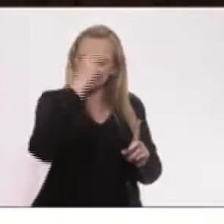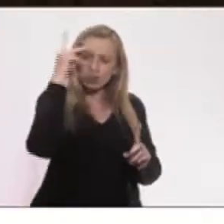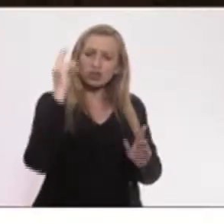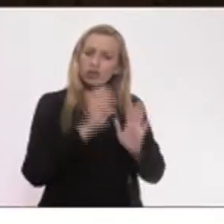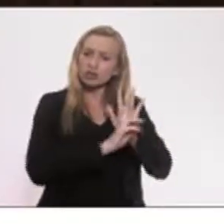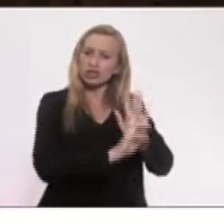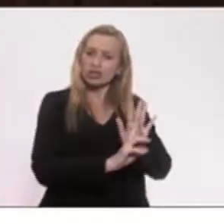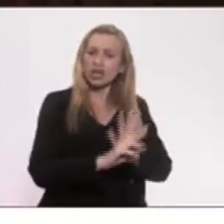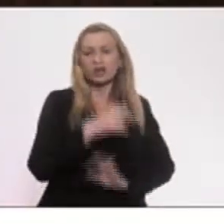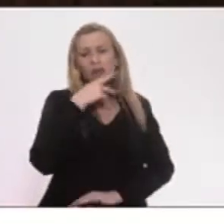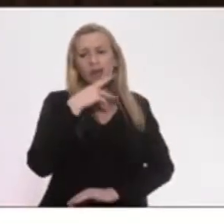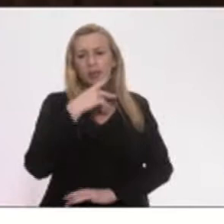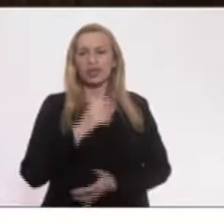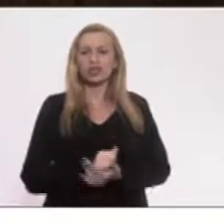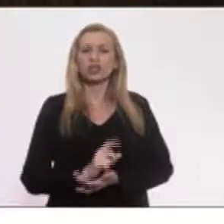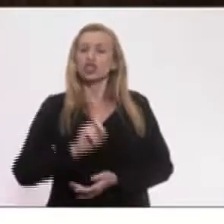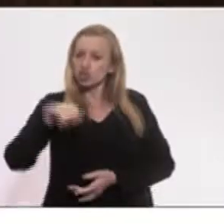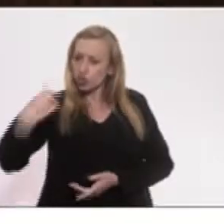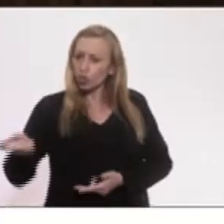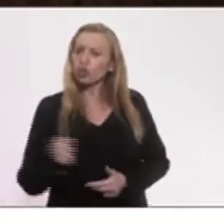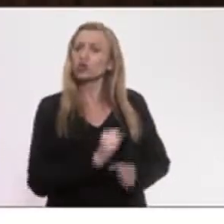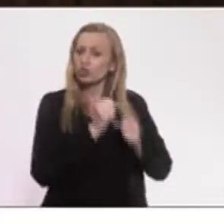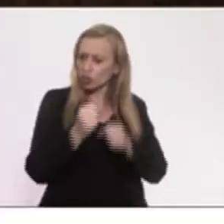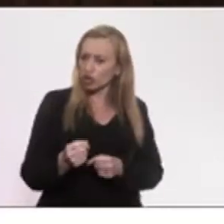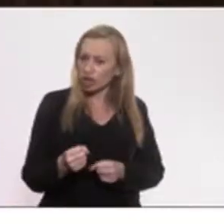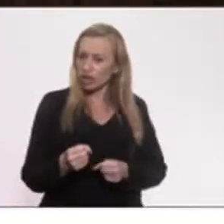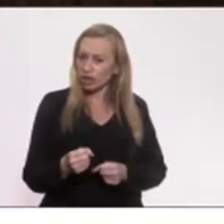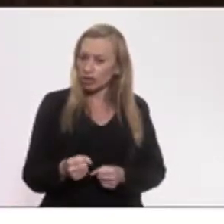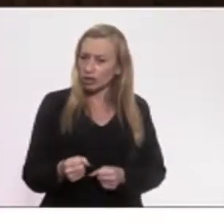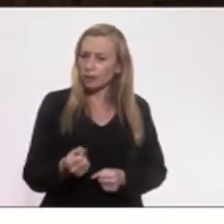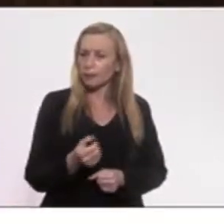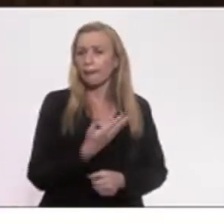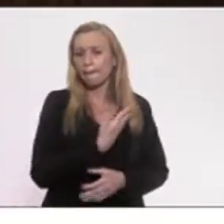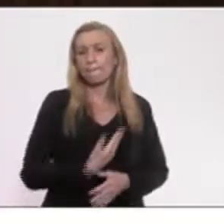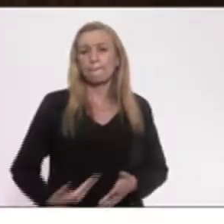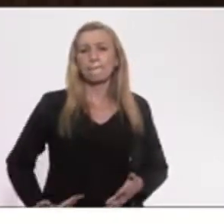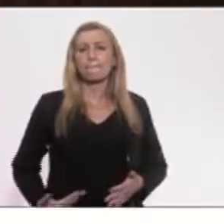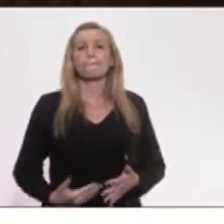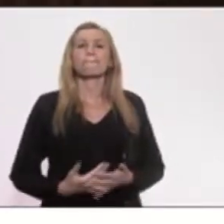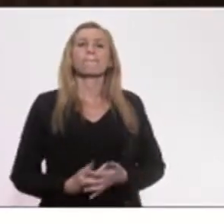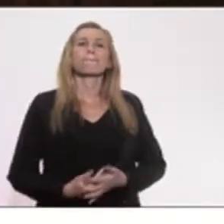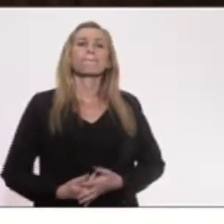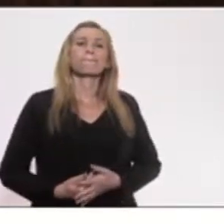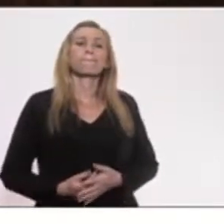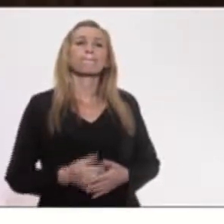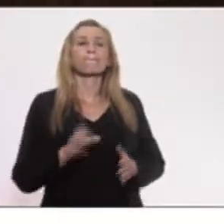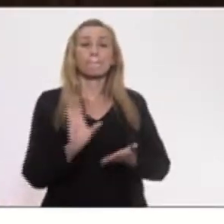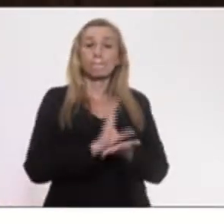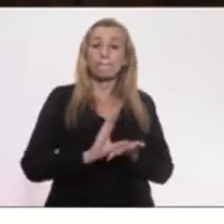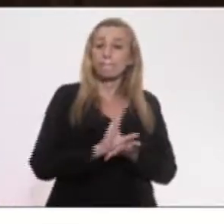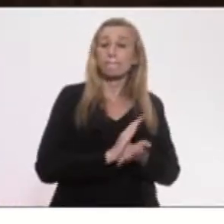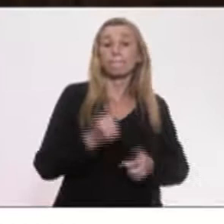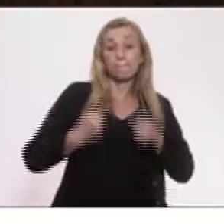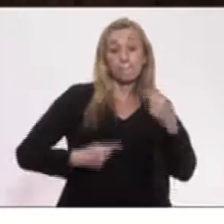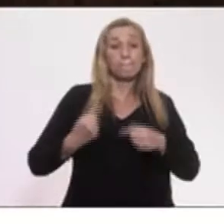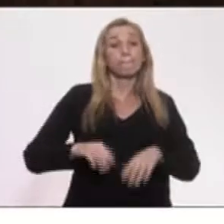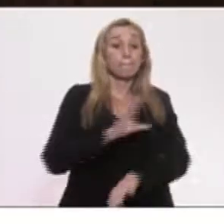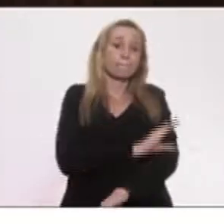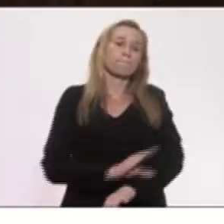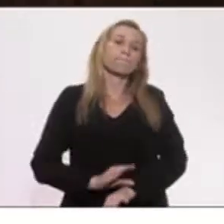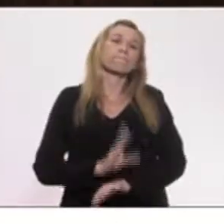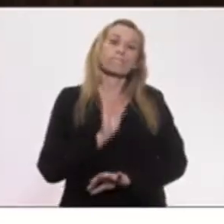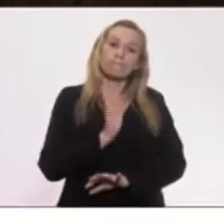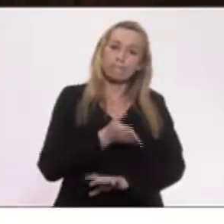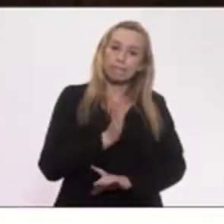do Parlamento, ou seja, de um outro poder constituído da República, no Conselho Estadual de Política Cultural. Isso, inclusive, já se